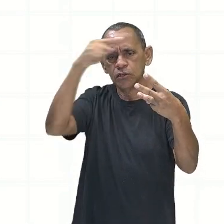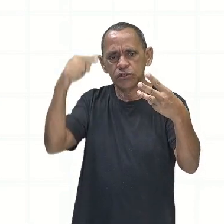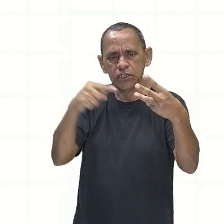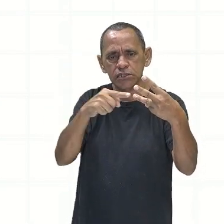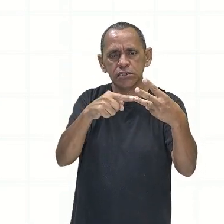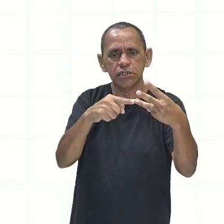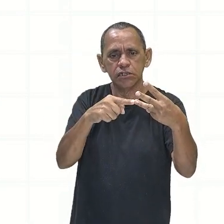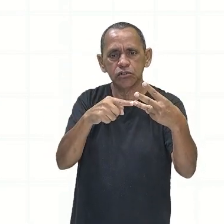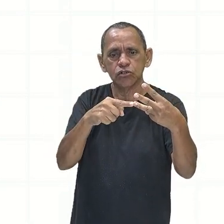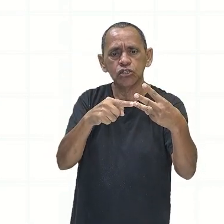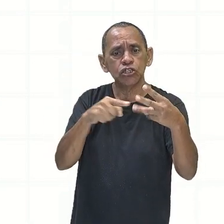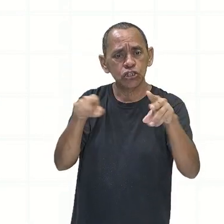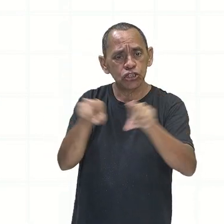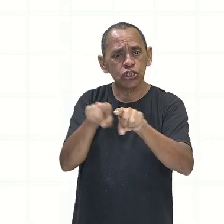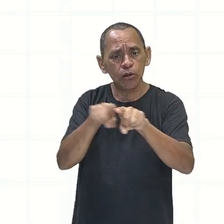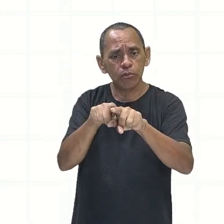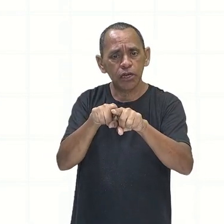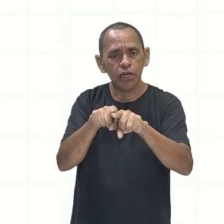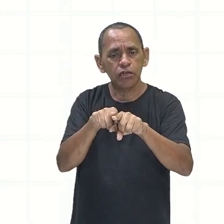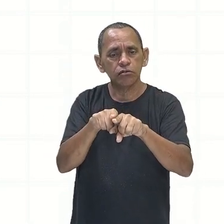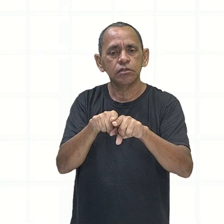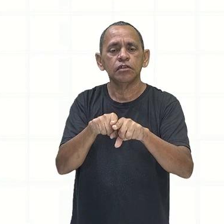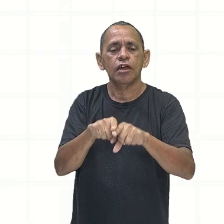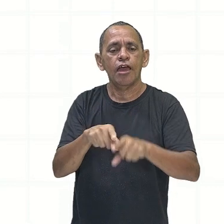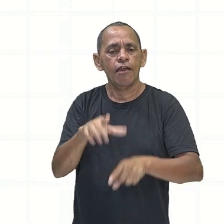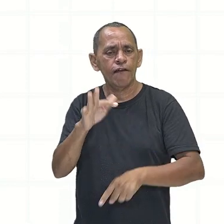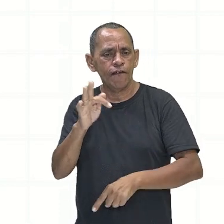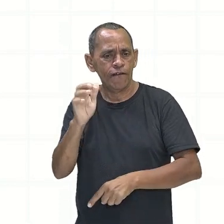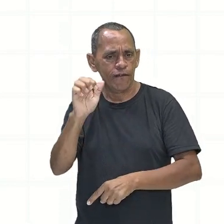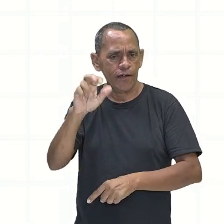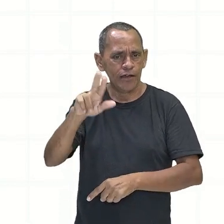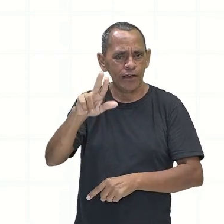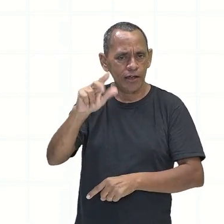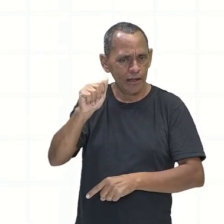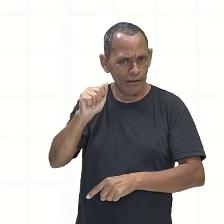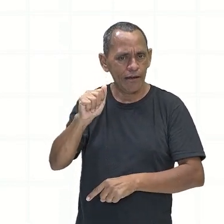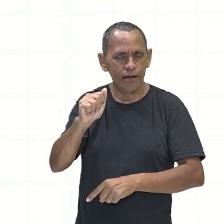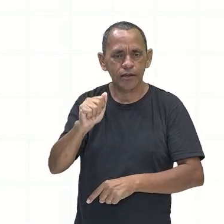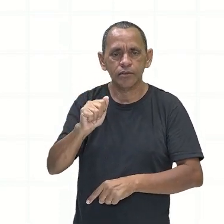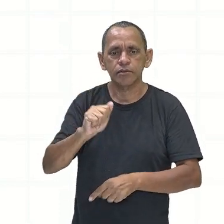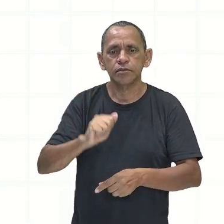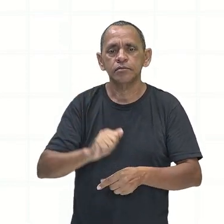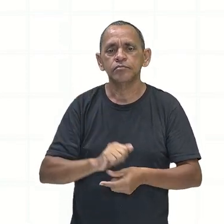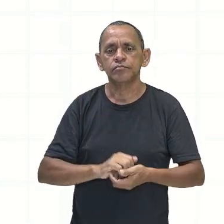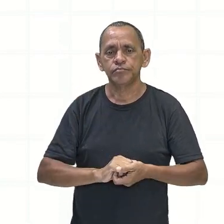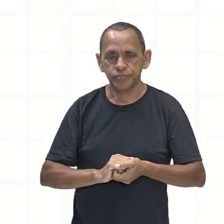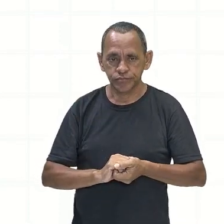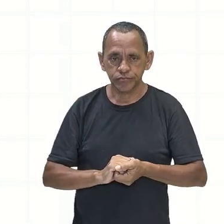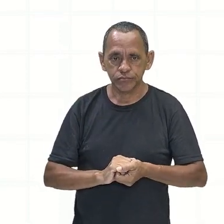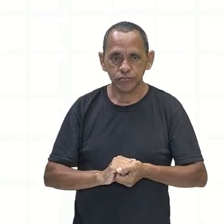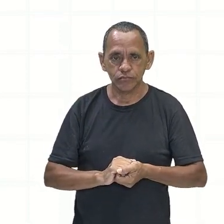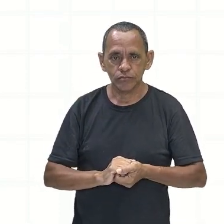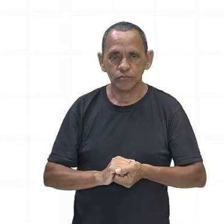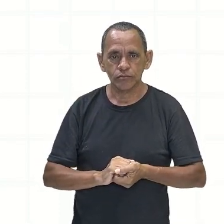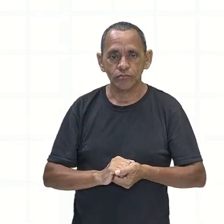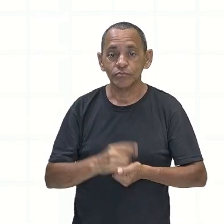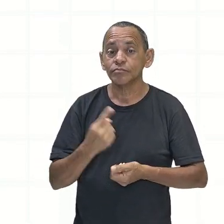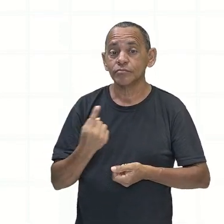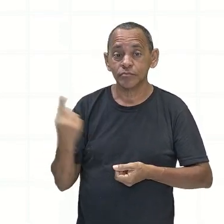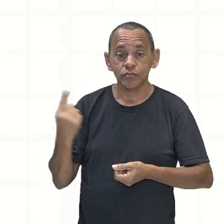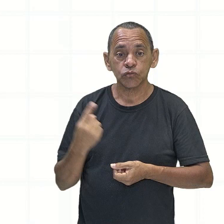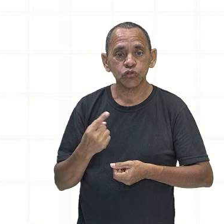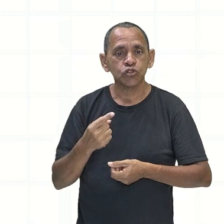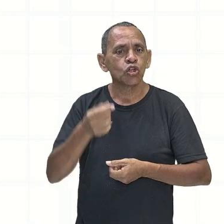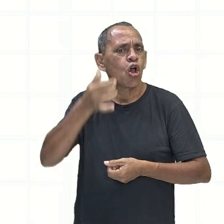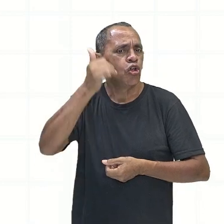A linguagem denotativa, onde é que ela vai estar presente? Ela pode estar presente nas notícias, né? E